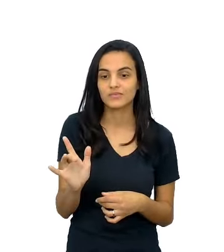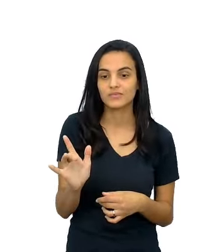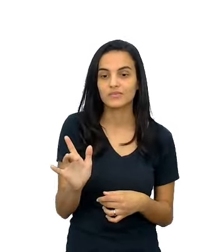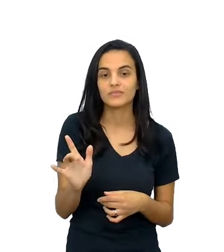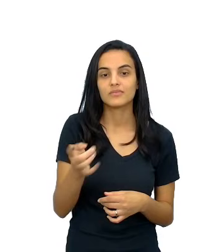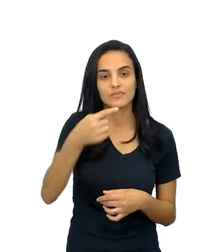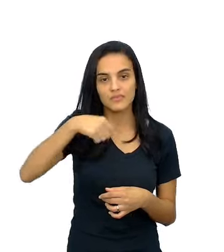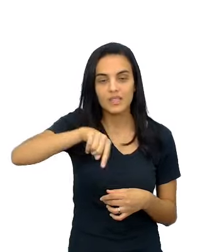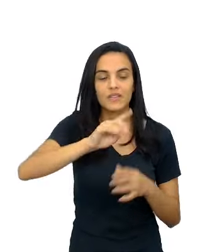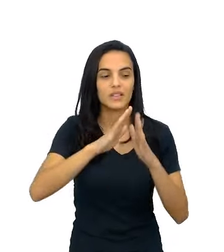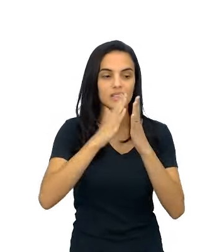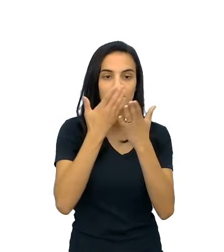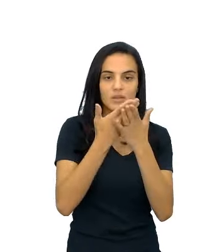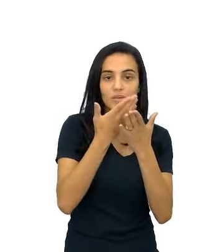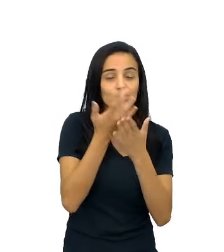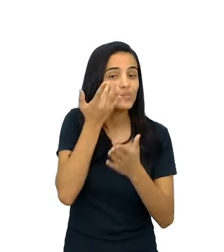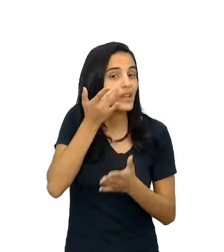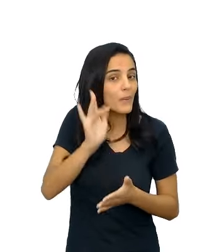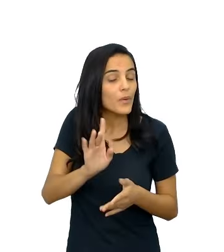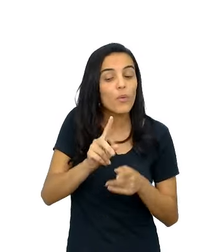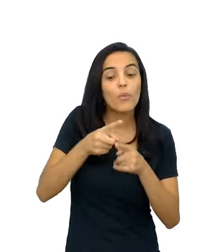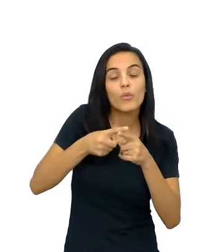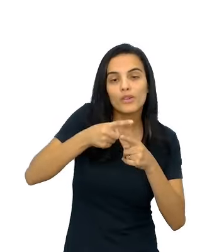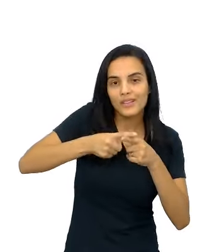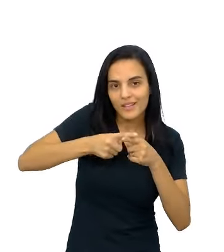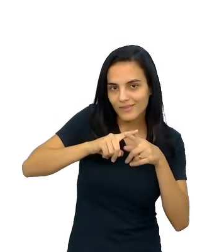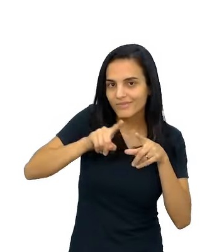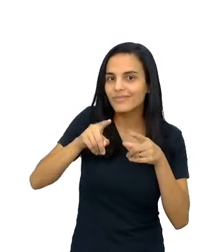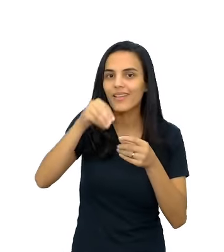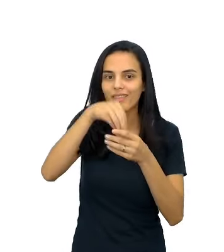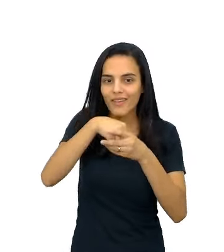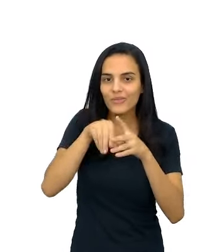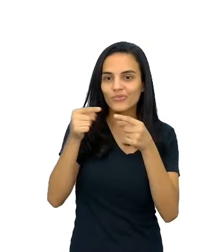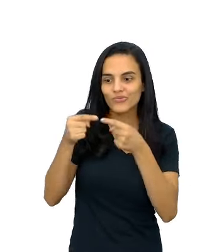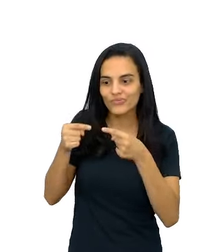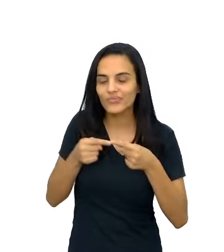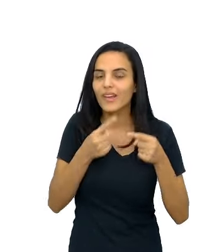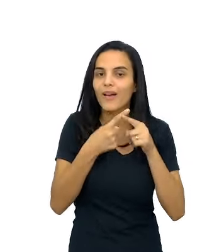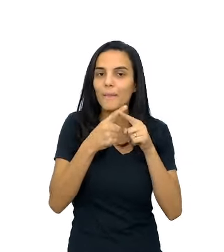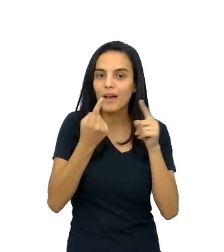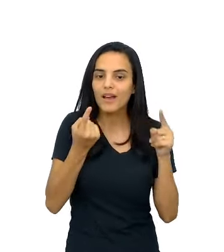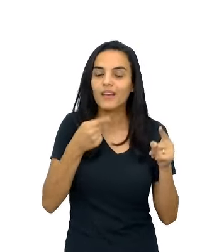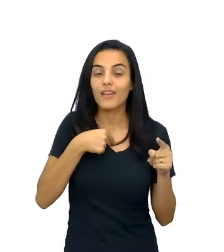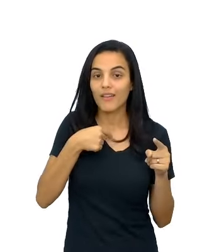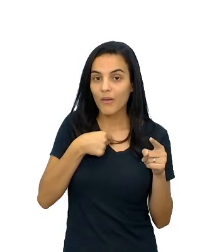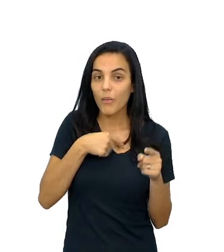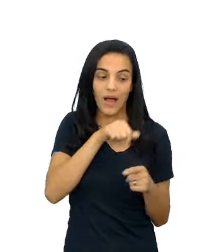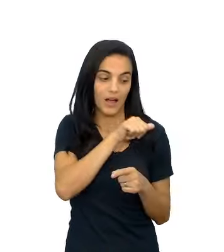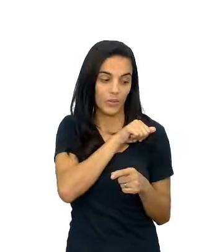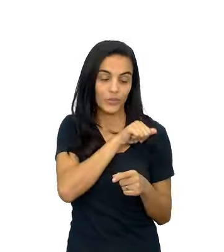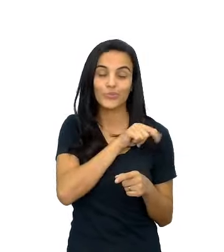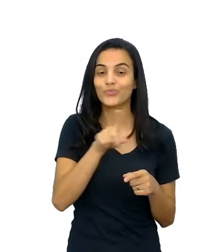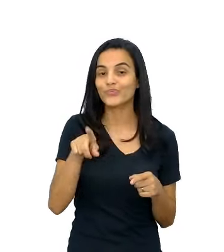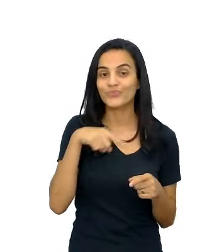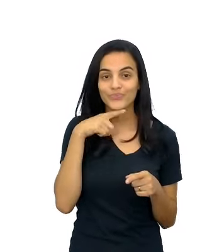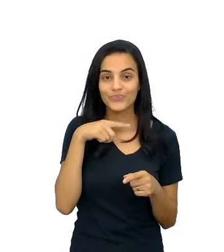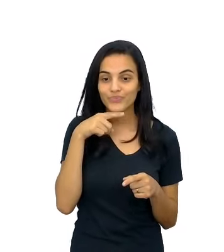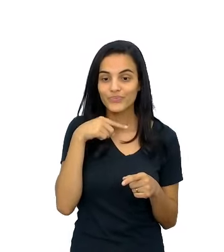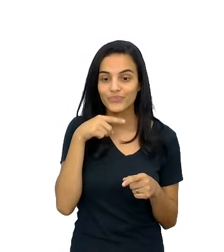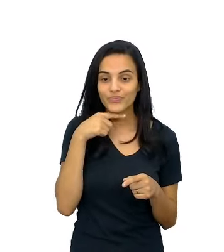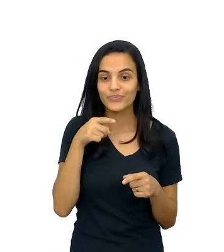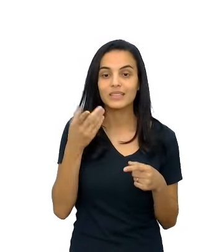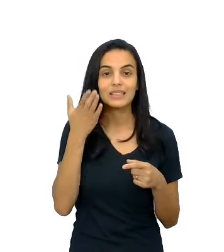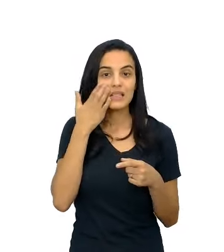eu estava na escola, não sabia o porquê, né? Aplicava a fórmula pela fórmula, mas eu, enquanto estudante, né, não conseguia saber